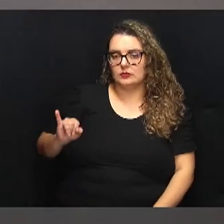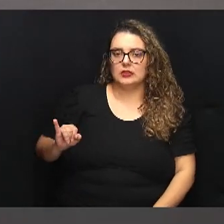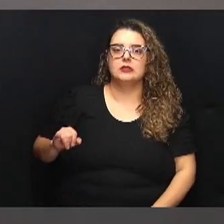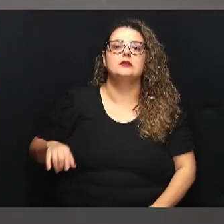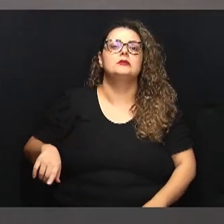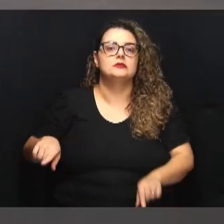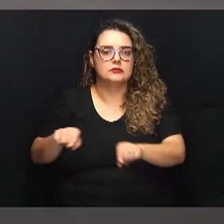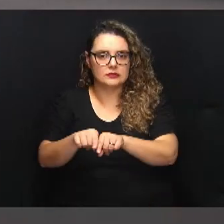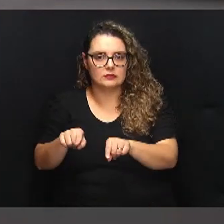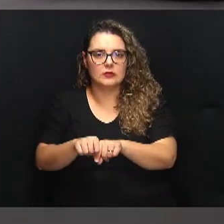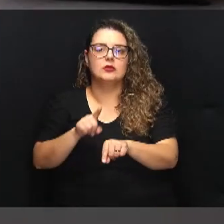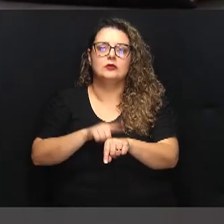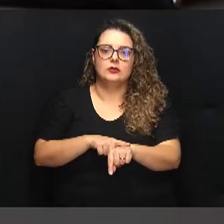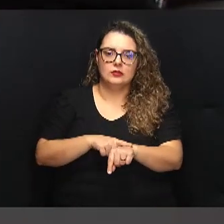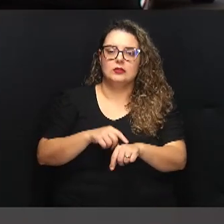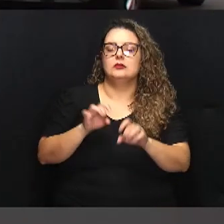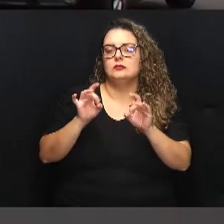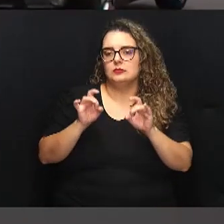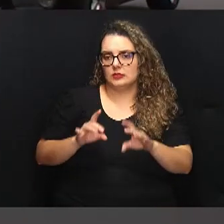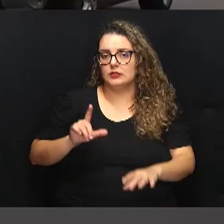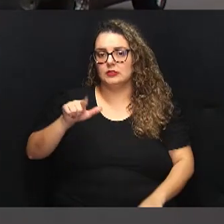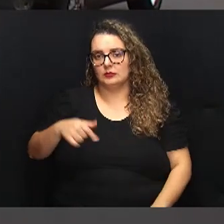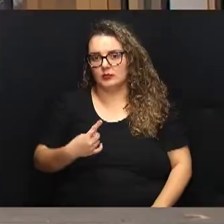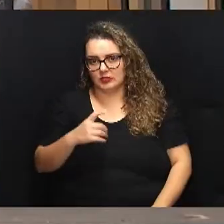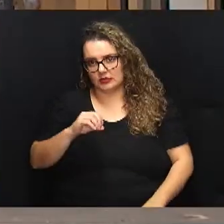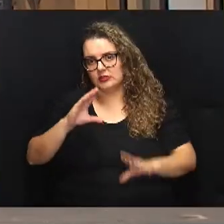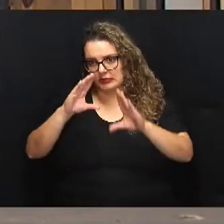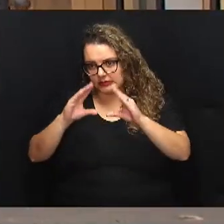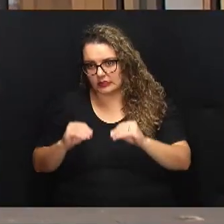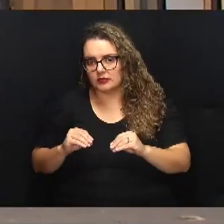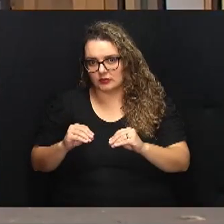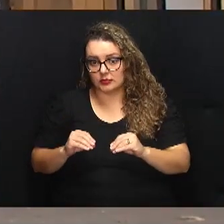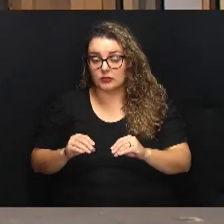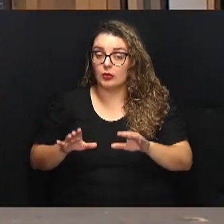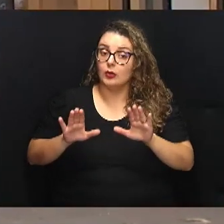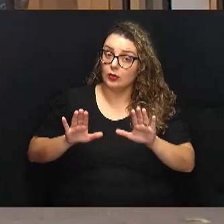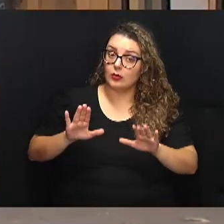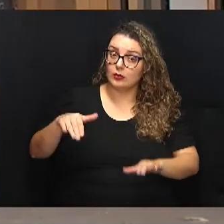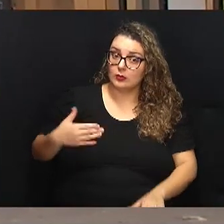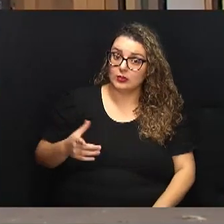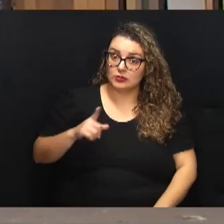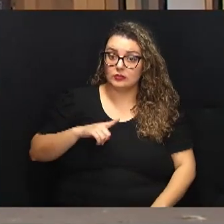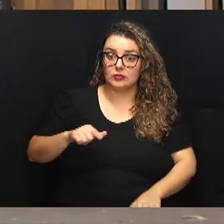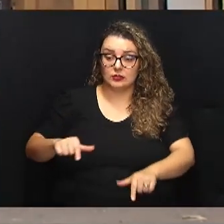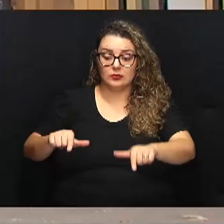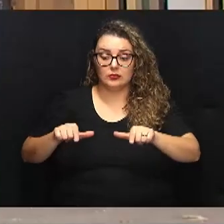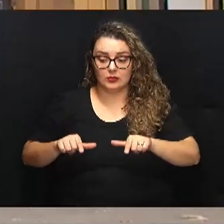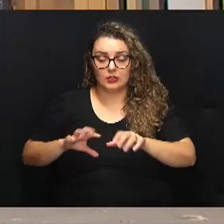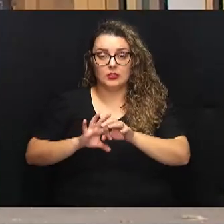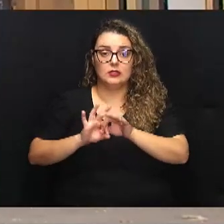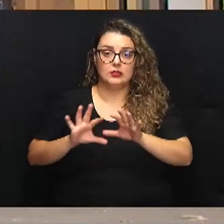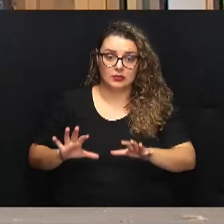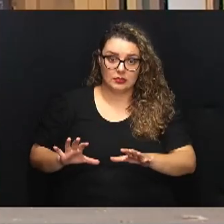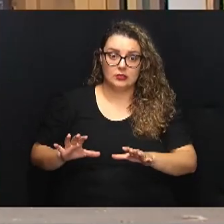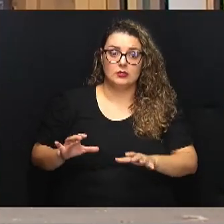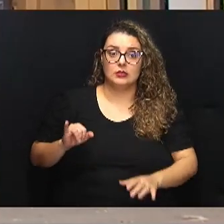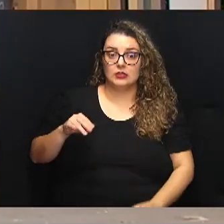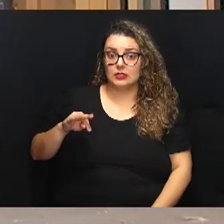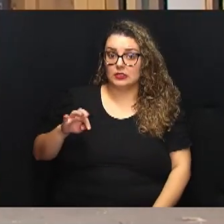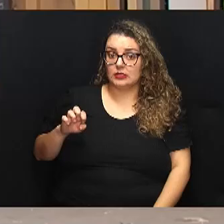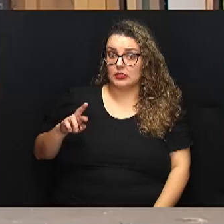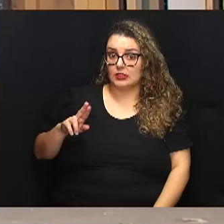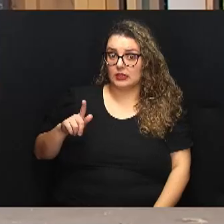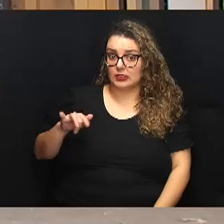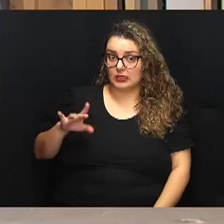horário especial, inclusive após as 10 horas da noite, desde que possuam certificado de licenciamento integrado